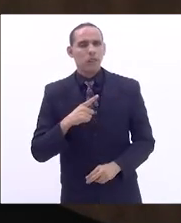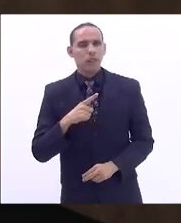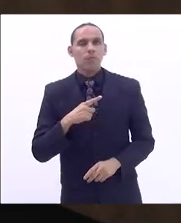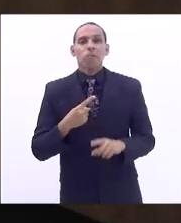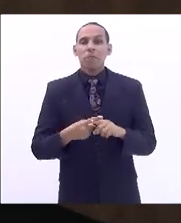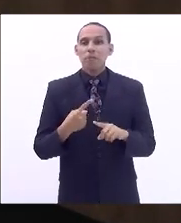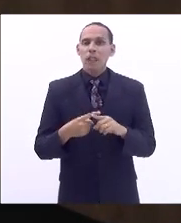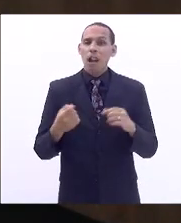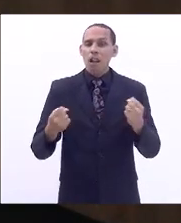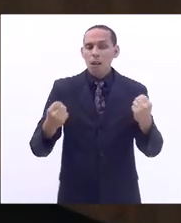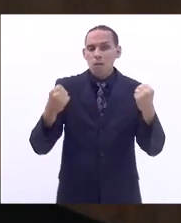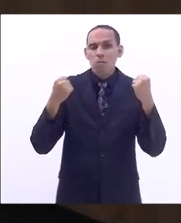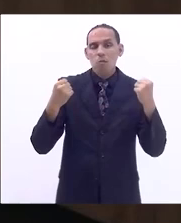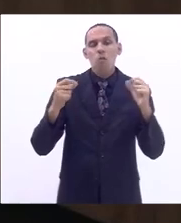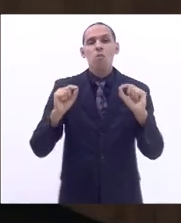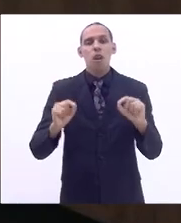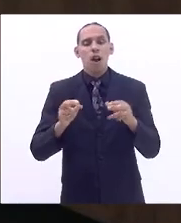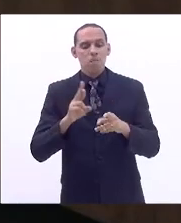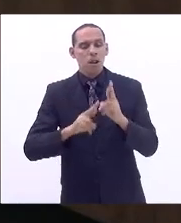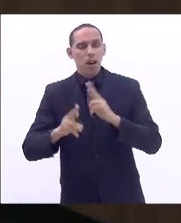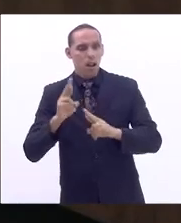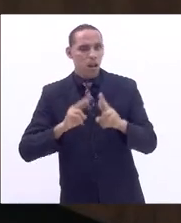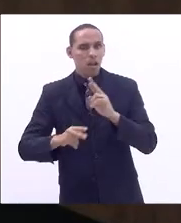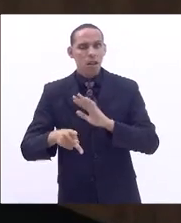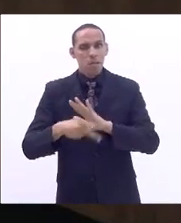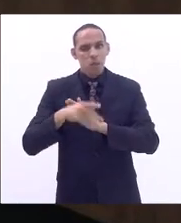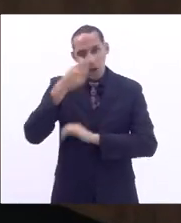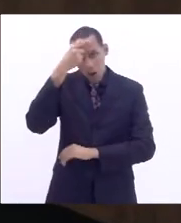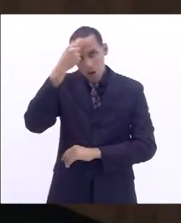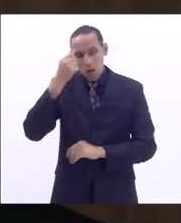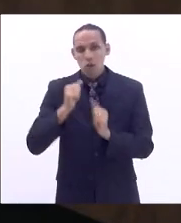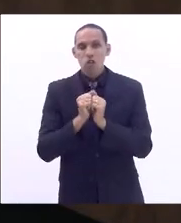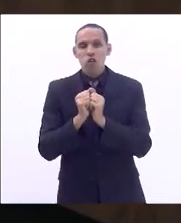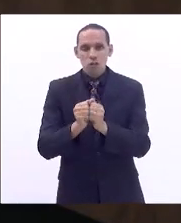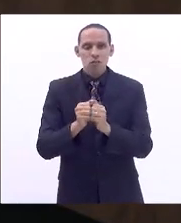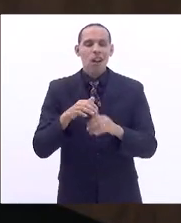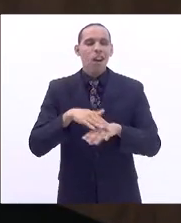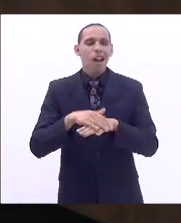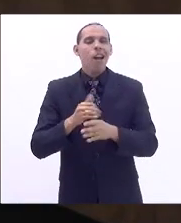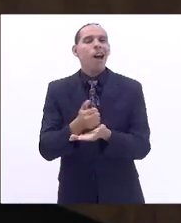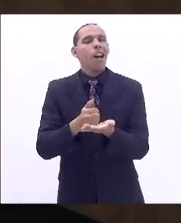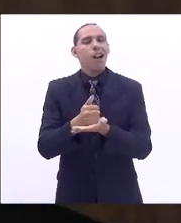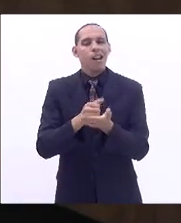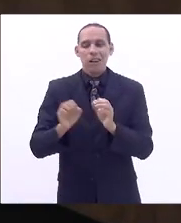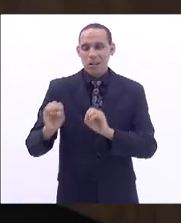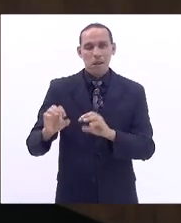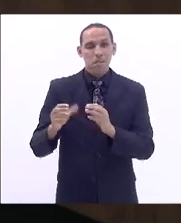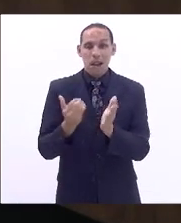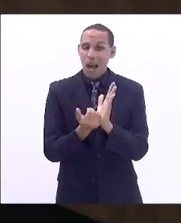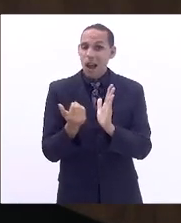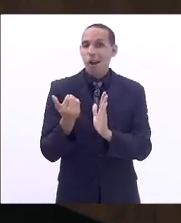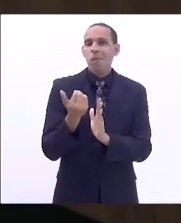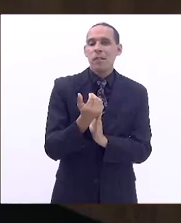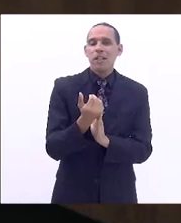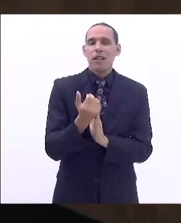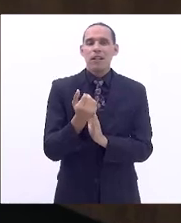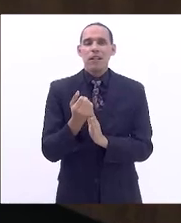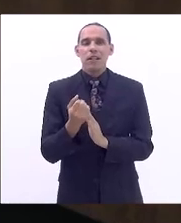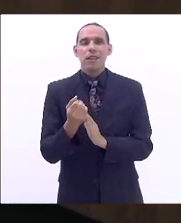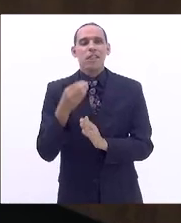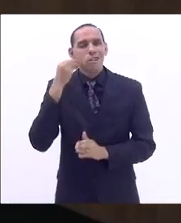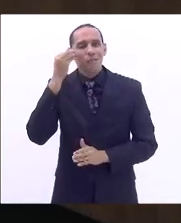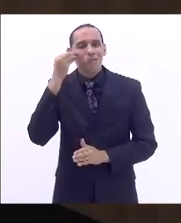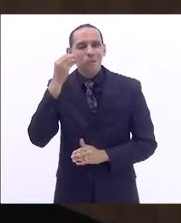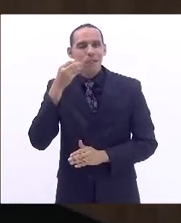fortalece né a relação das Universidades com a rede básica de educação e amplia as possibilidades de